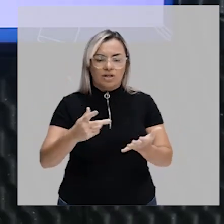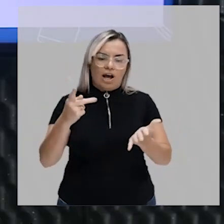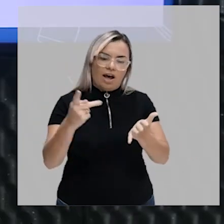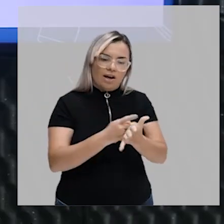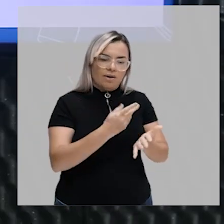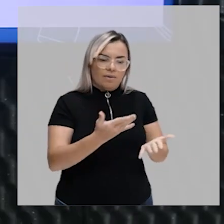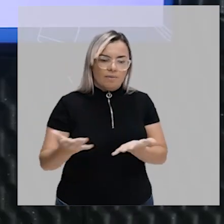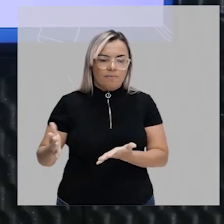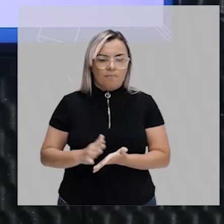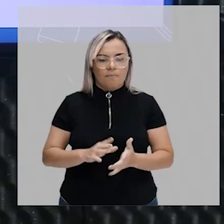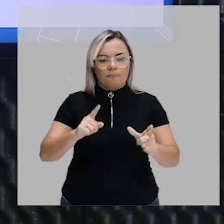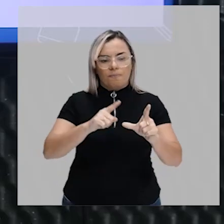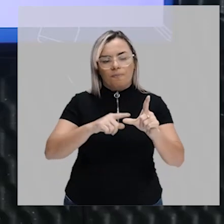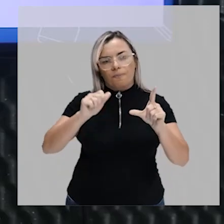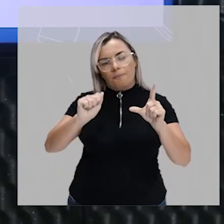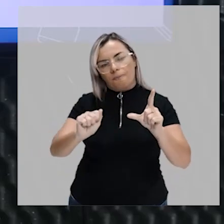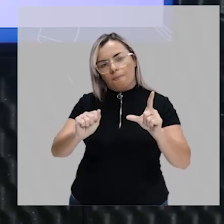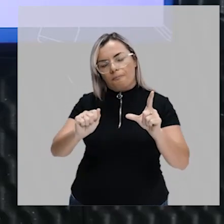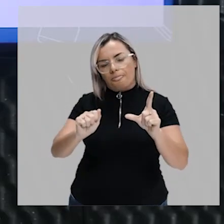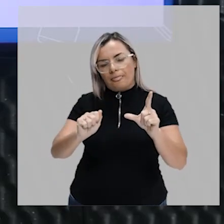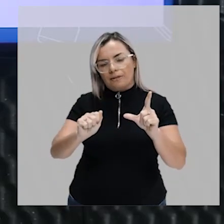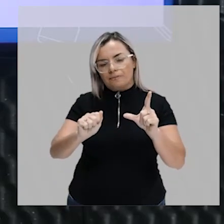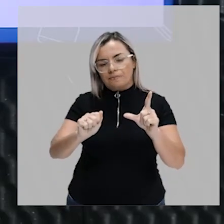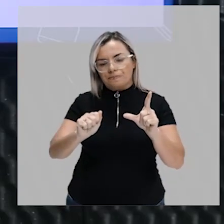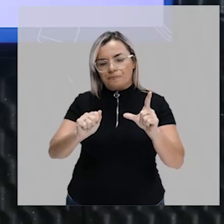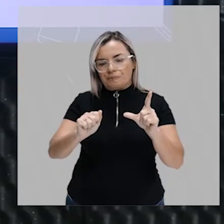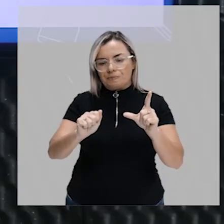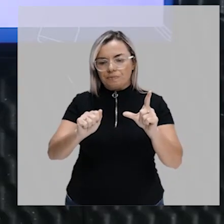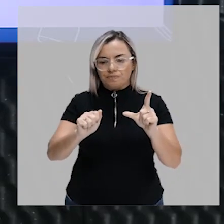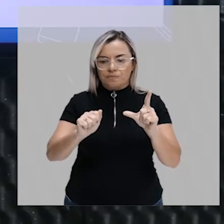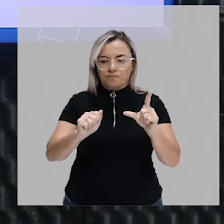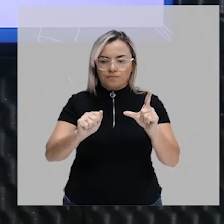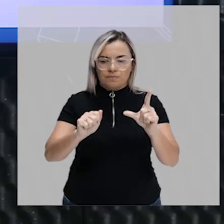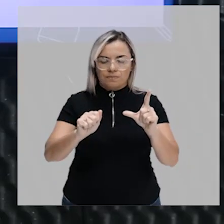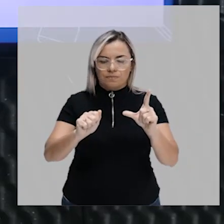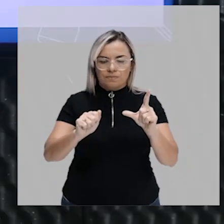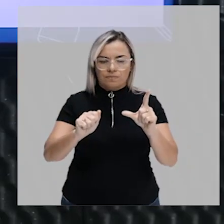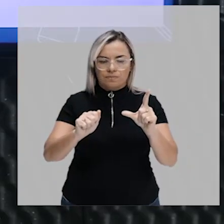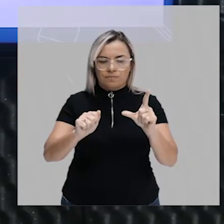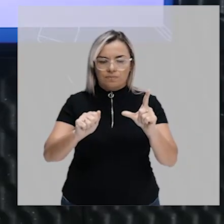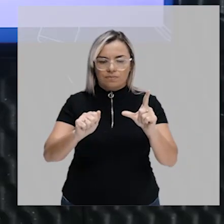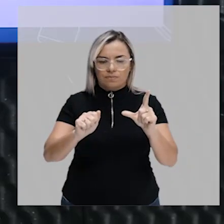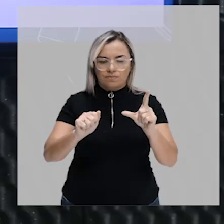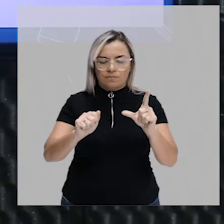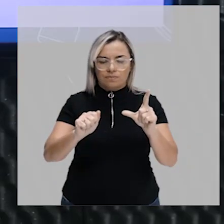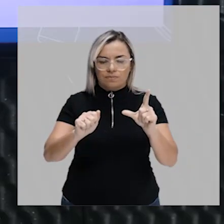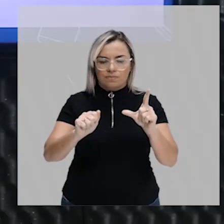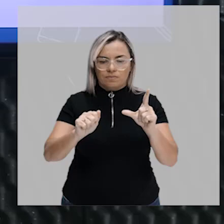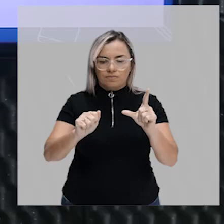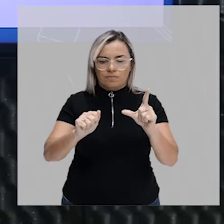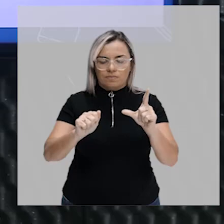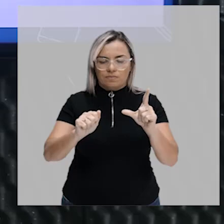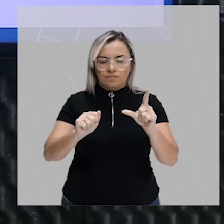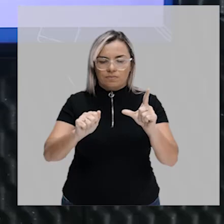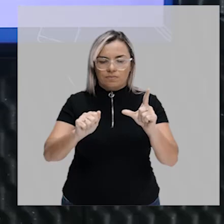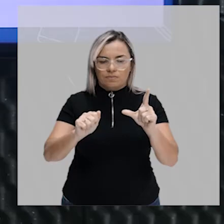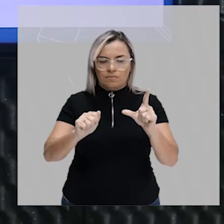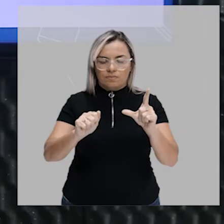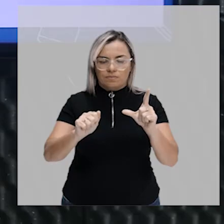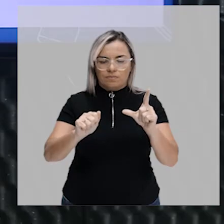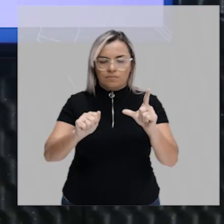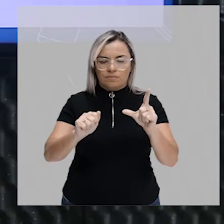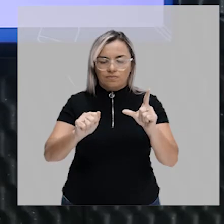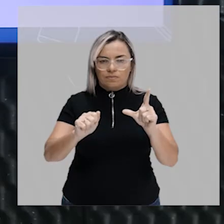Letra A. A região Sudeste se destaca por apresentar os maiores índices relativos a número de habitantes e